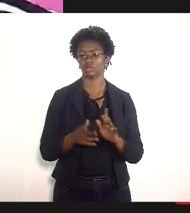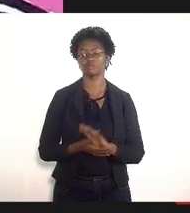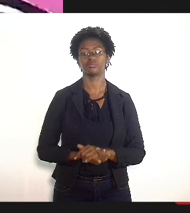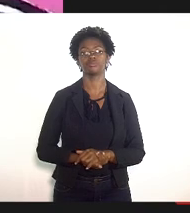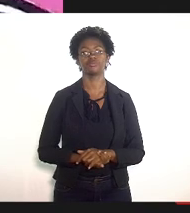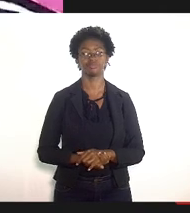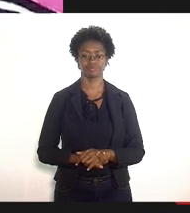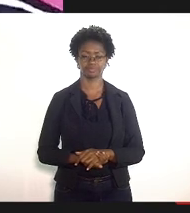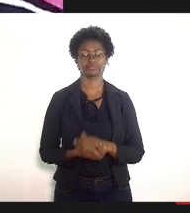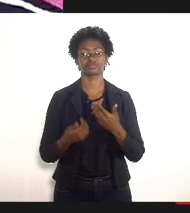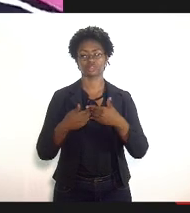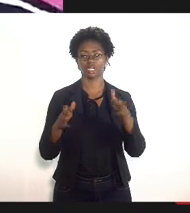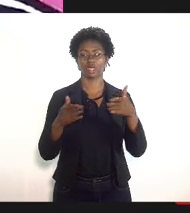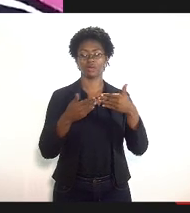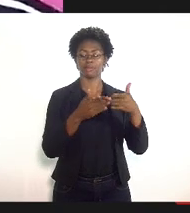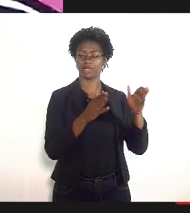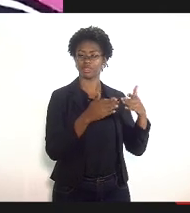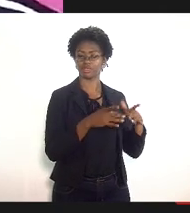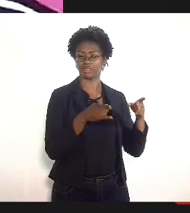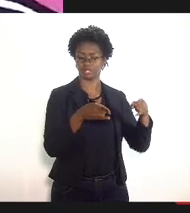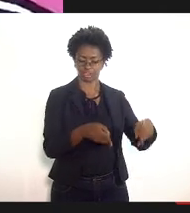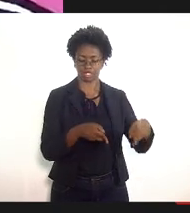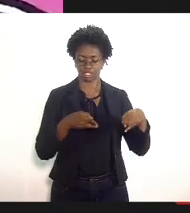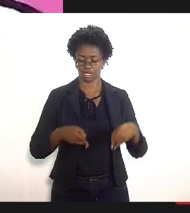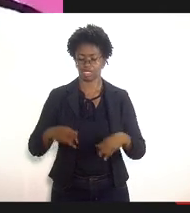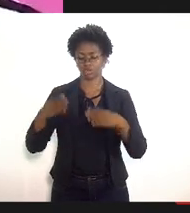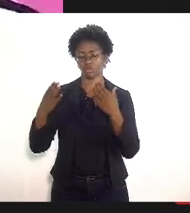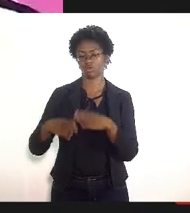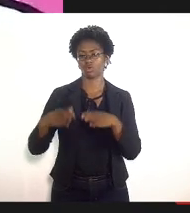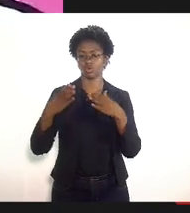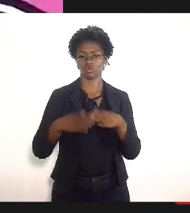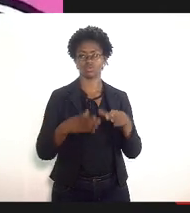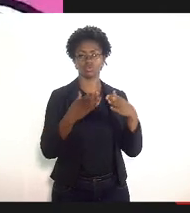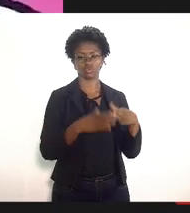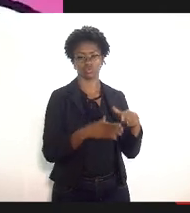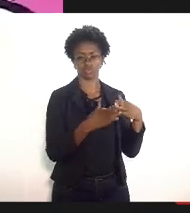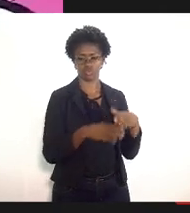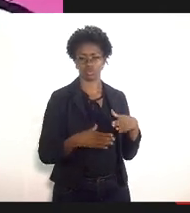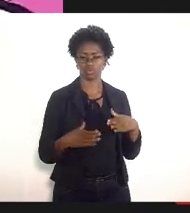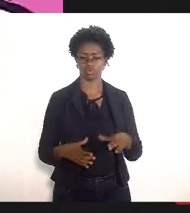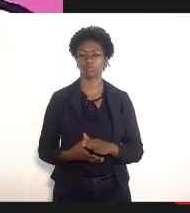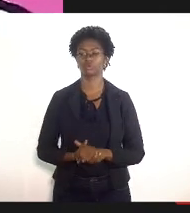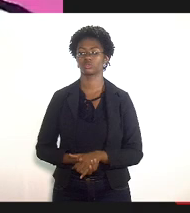da abertura de leitos, né? Concurso público,